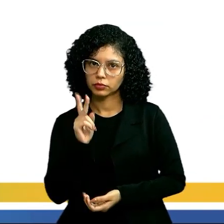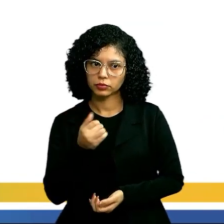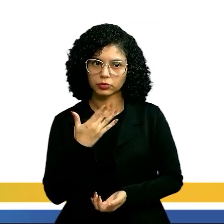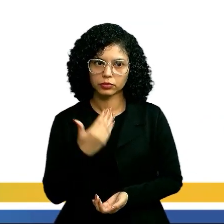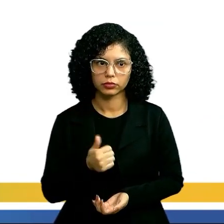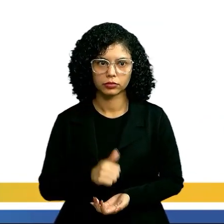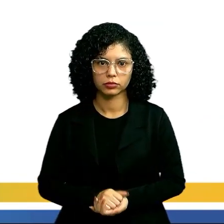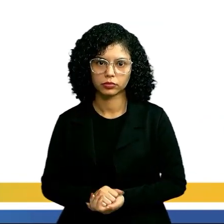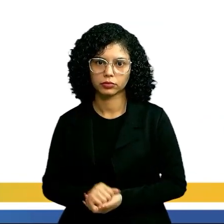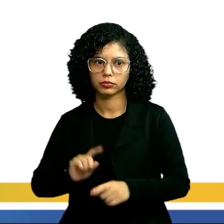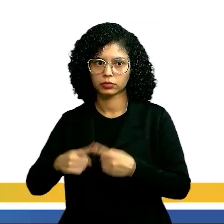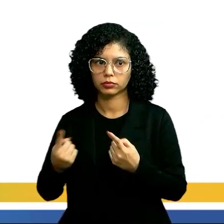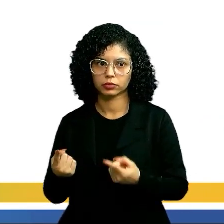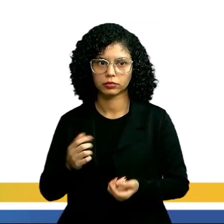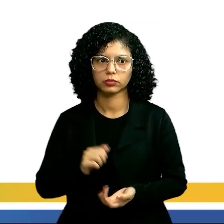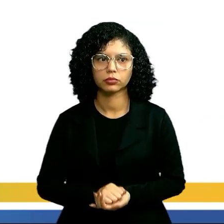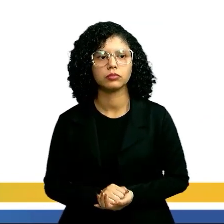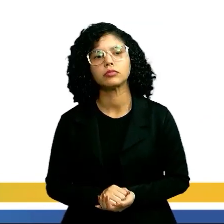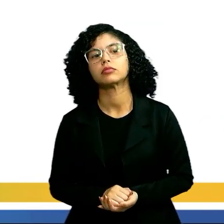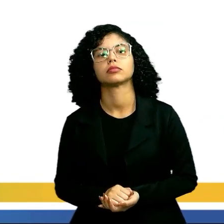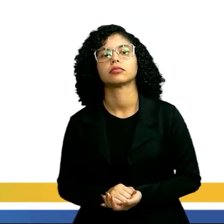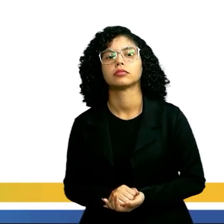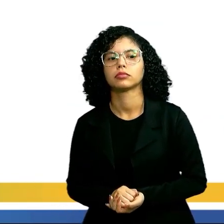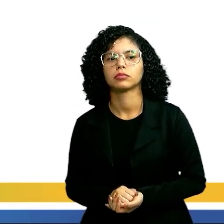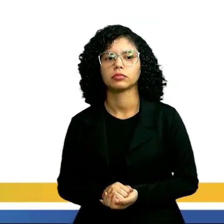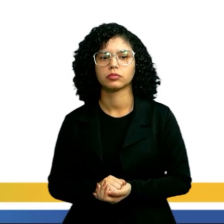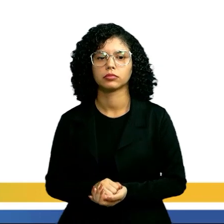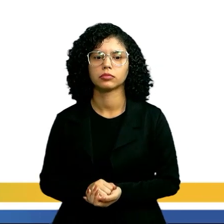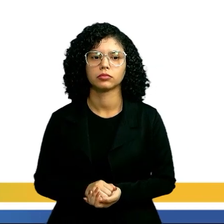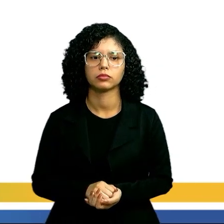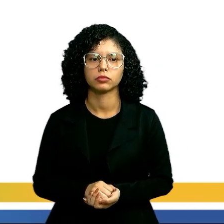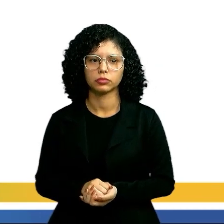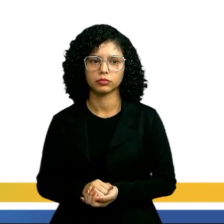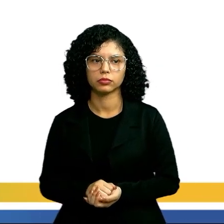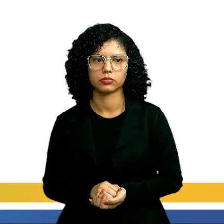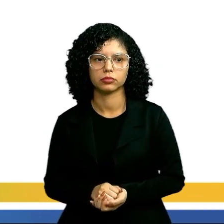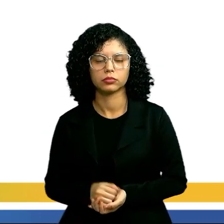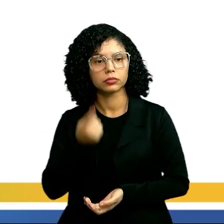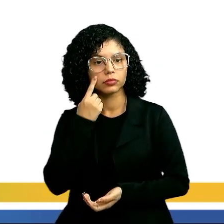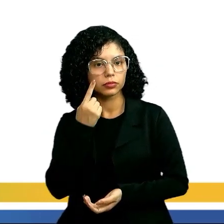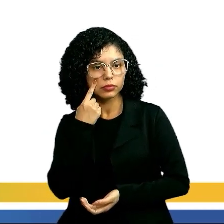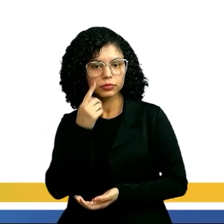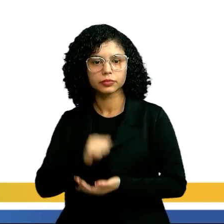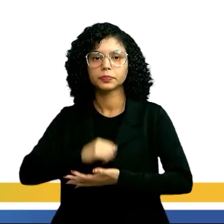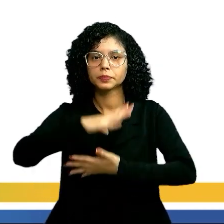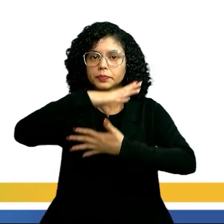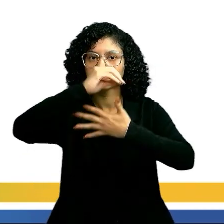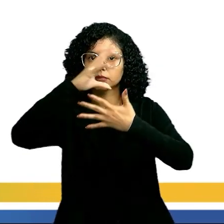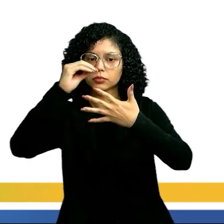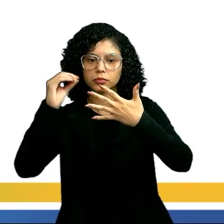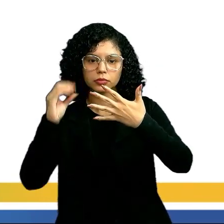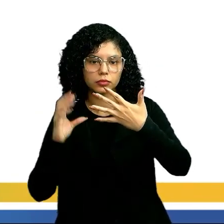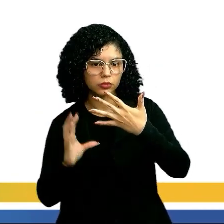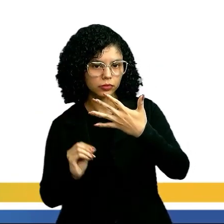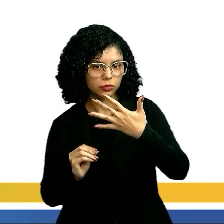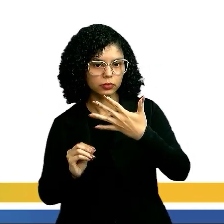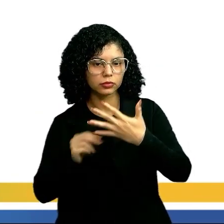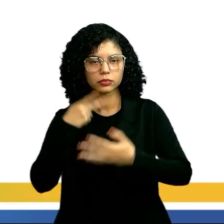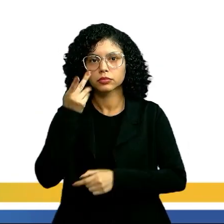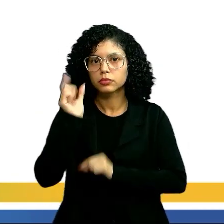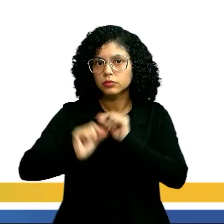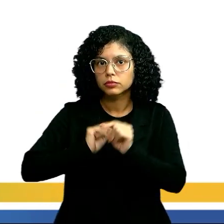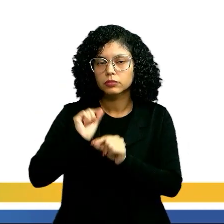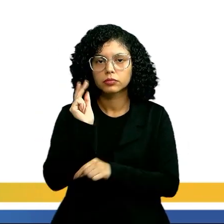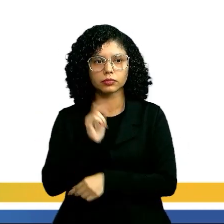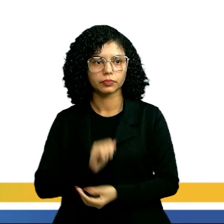entendendo? Vamos para mais uma. Vamos fechar com essa aqui. Opa, nós temos uma cadeia alimentar. O que eu falei para